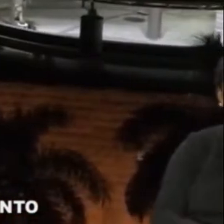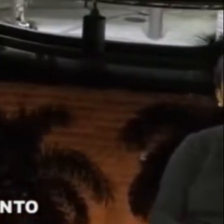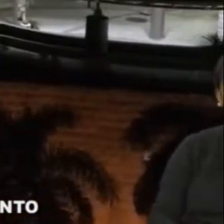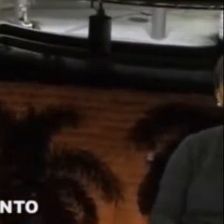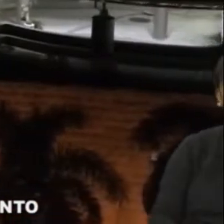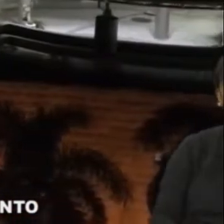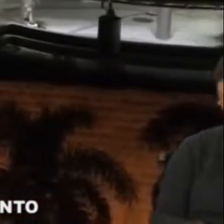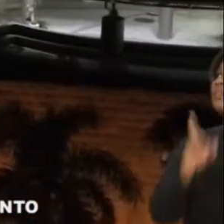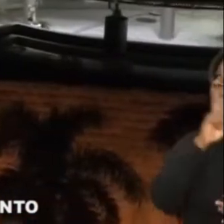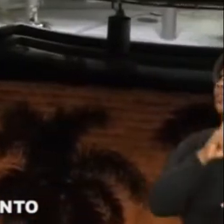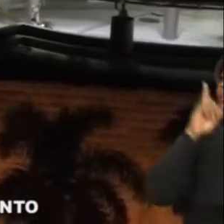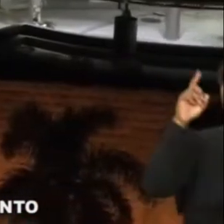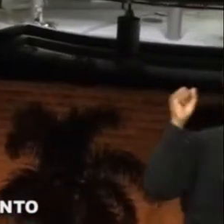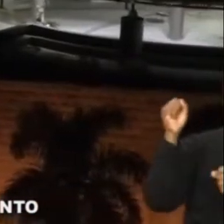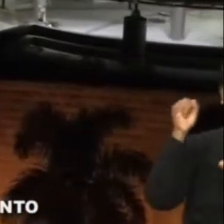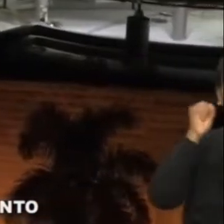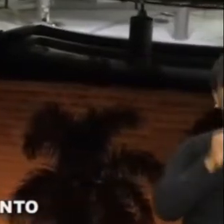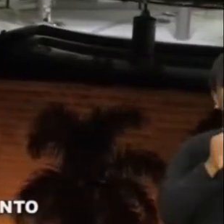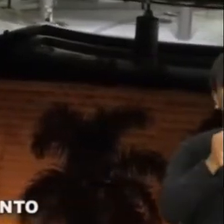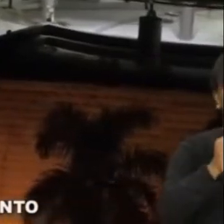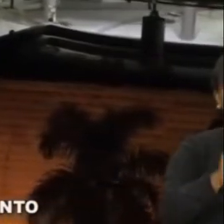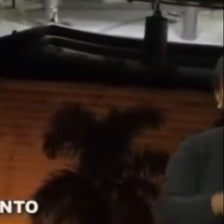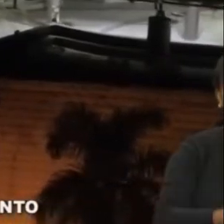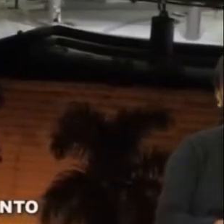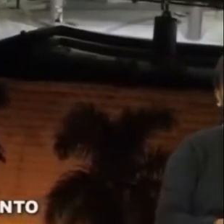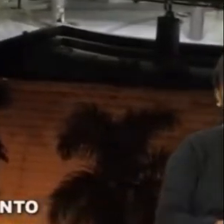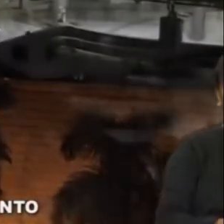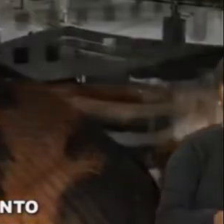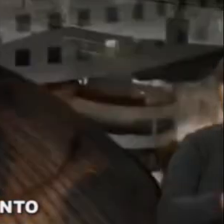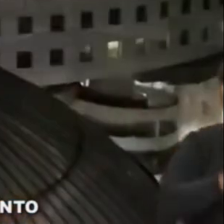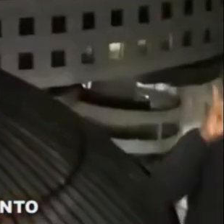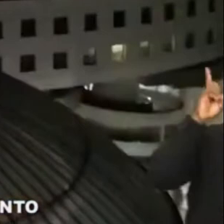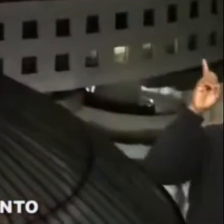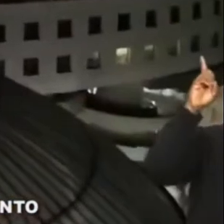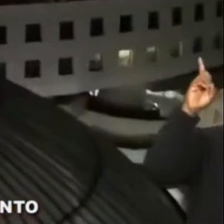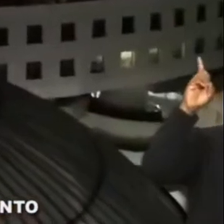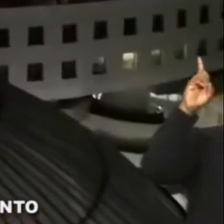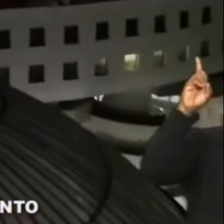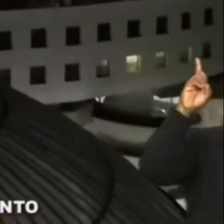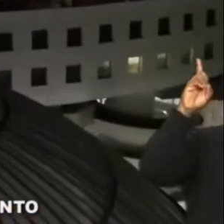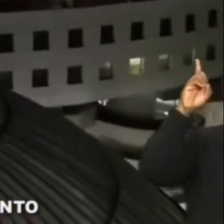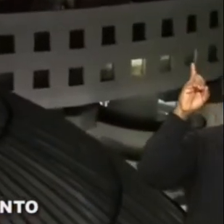o Todo-Poderoso, o Sublime e Soberano,